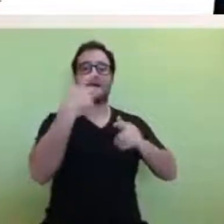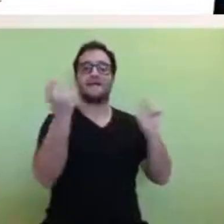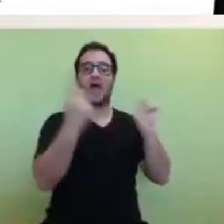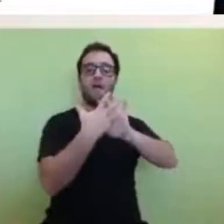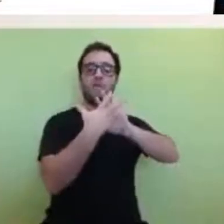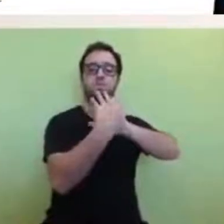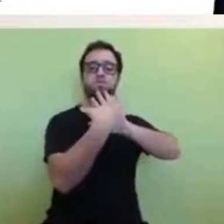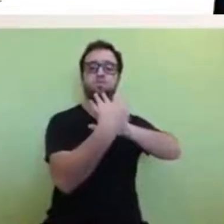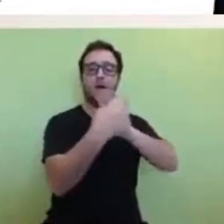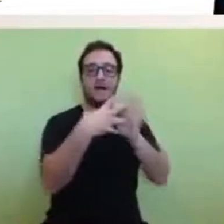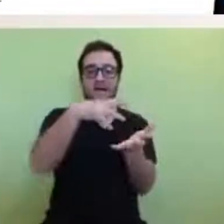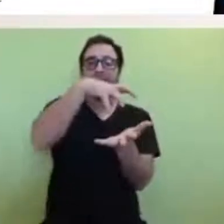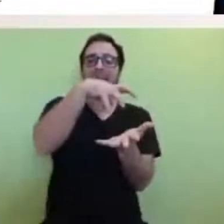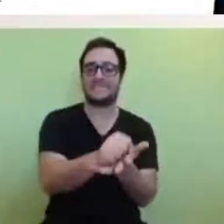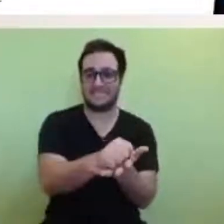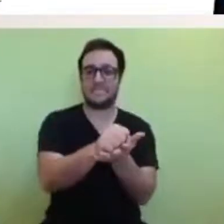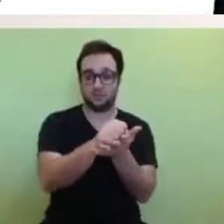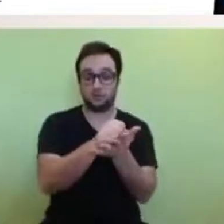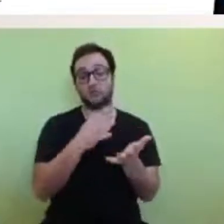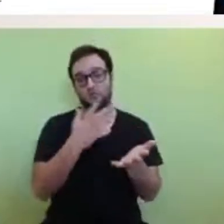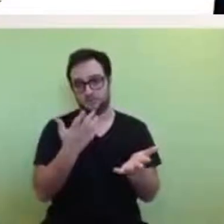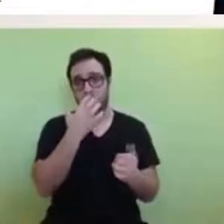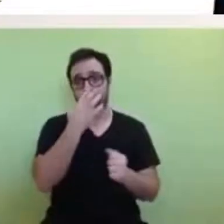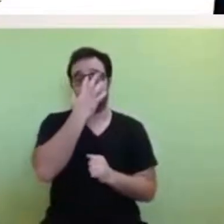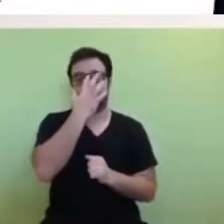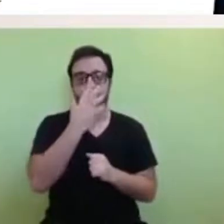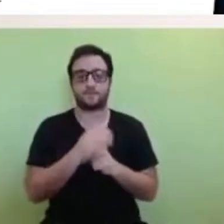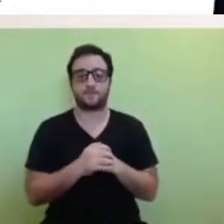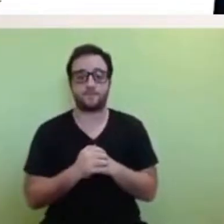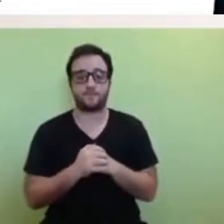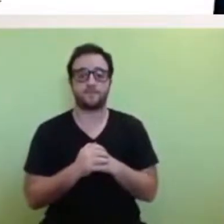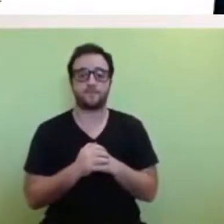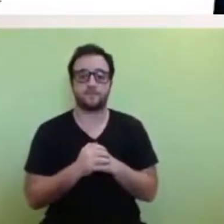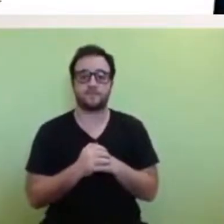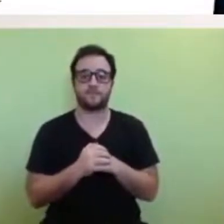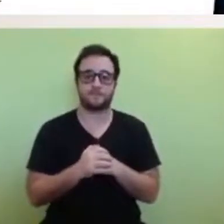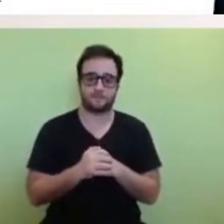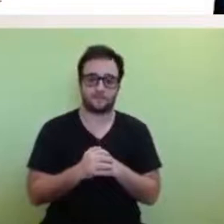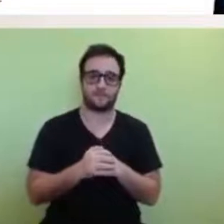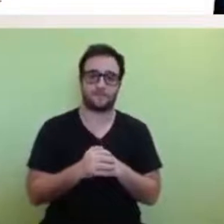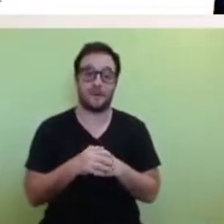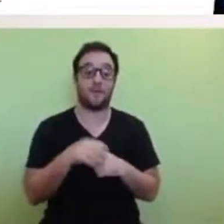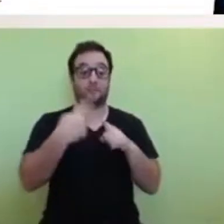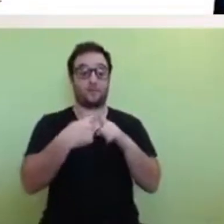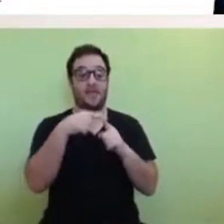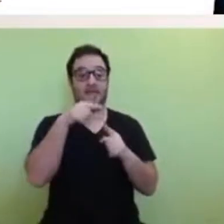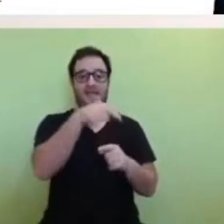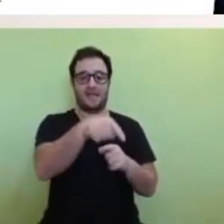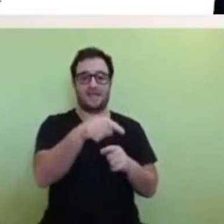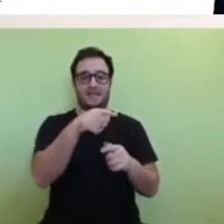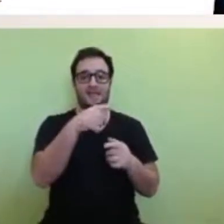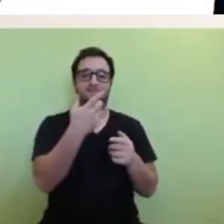pensarmos assim, a forma mais prática de registrar a língua oral, por exemplo, seria por áudio.